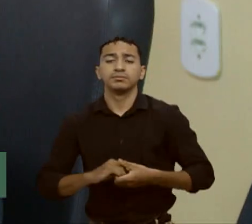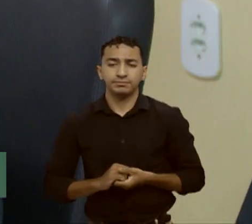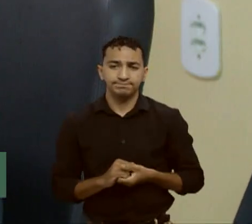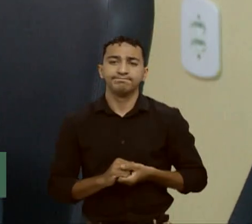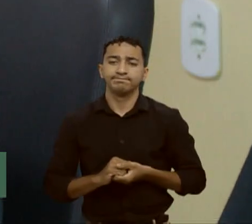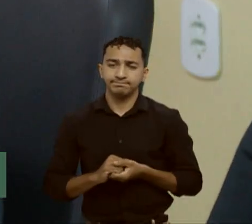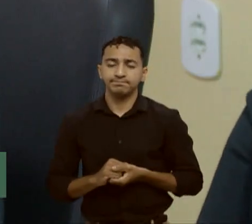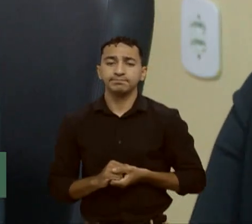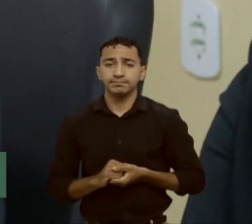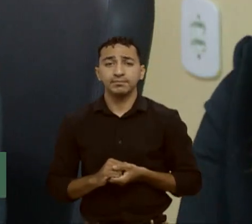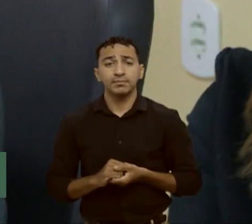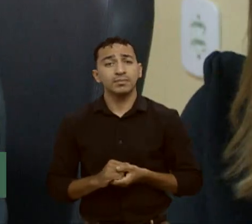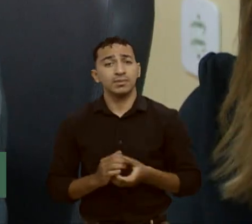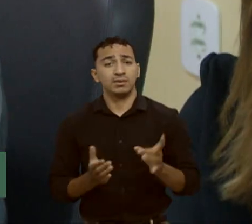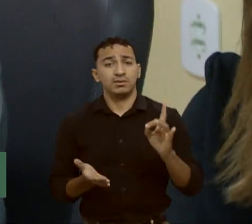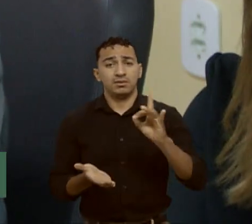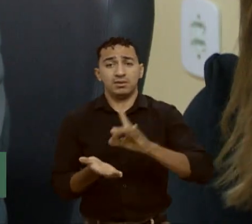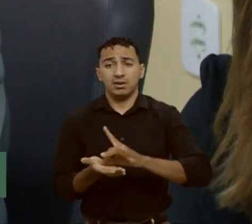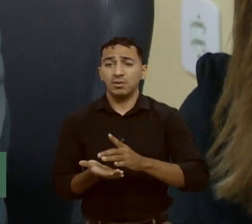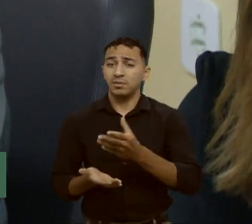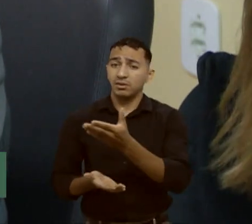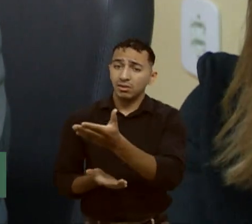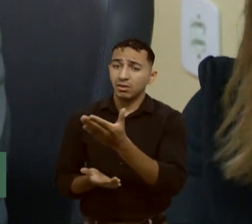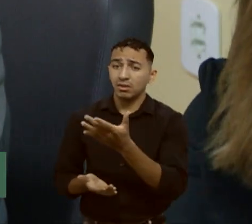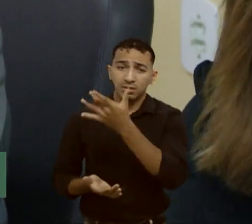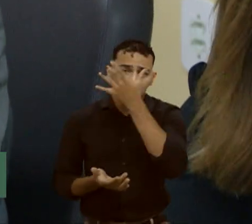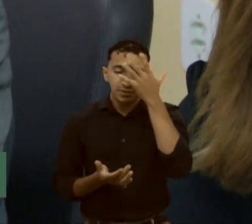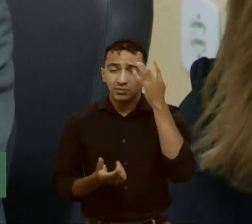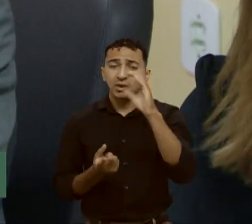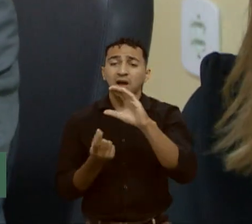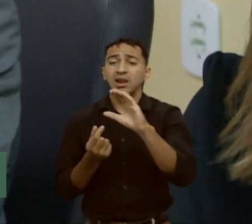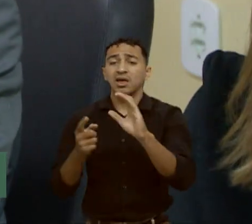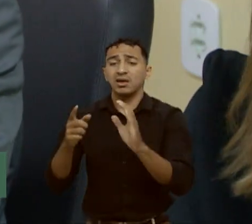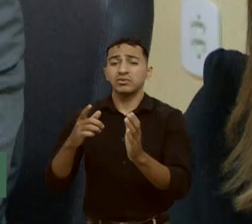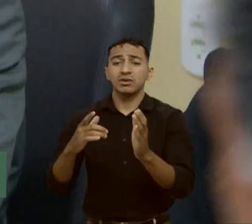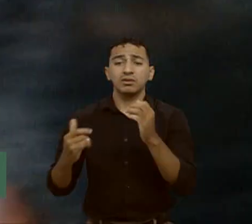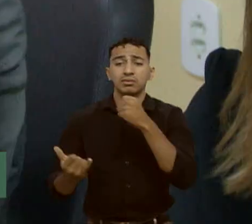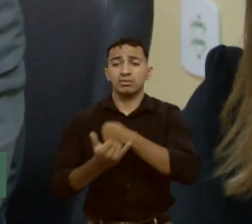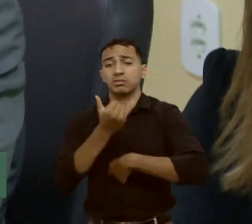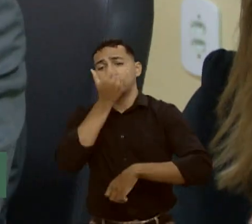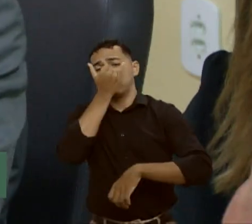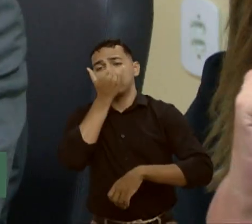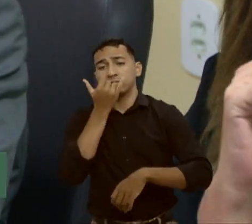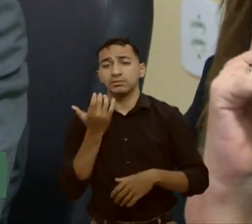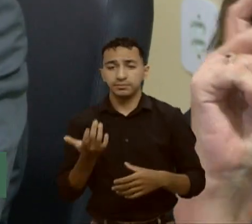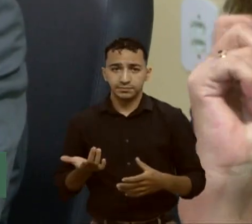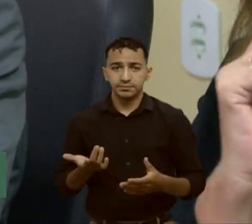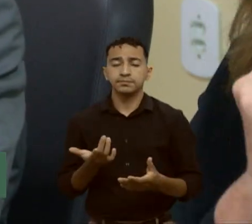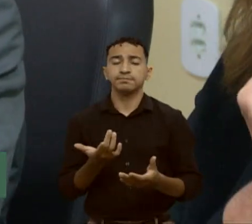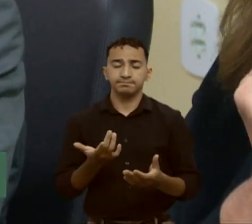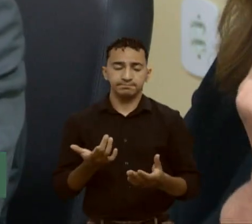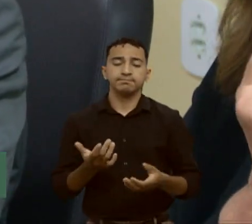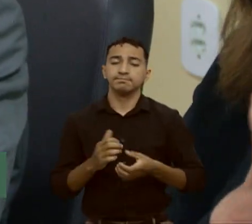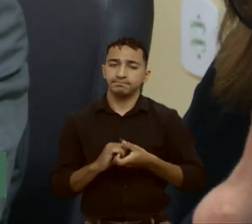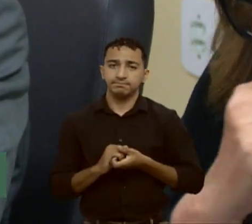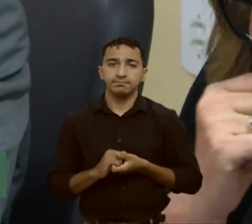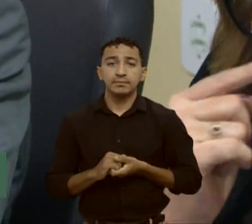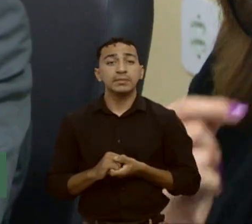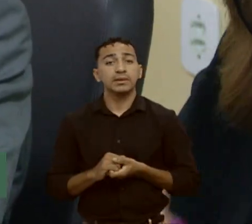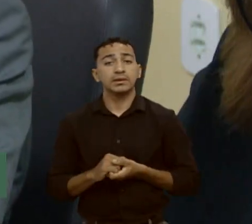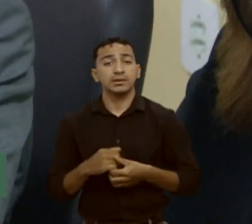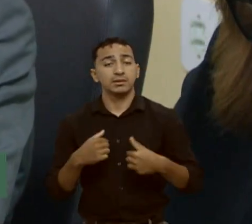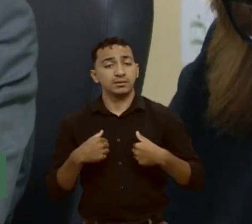acaba praticando uma lesão. Mas o que me chama também a atenção, e aqui eu me coloco ao lado da